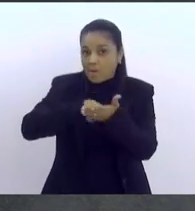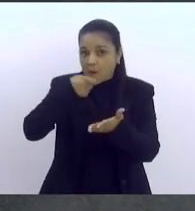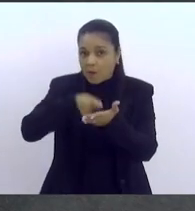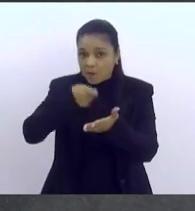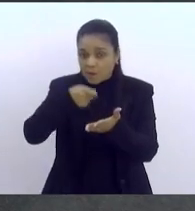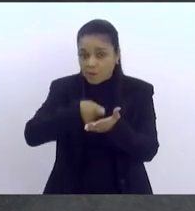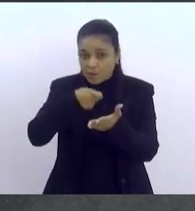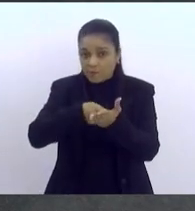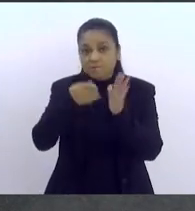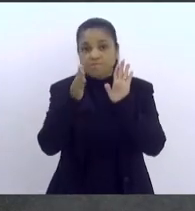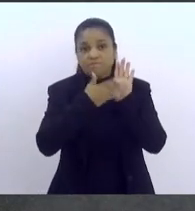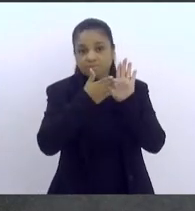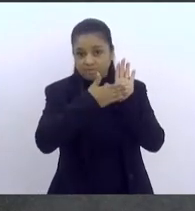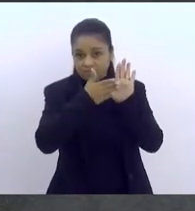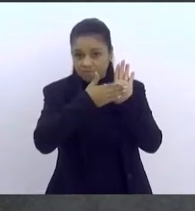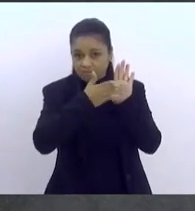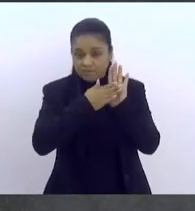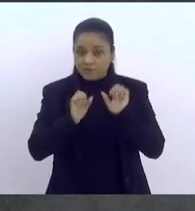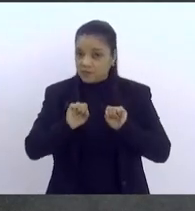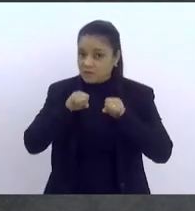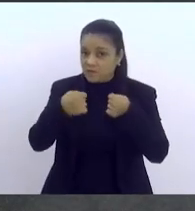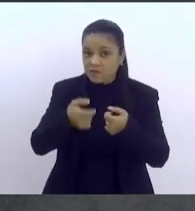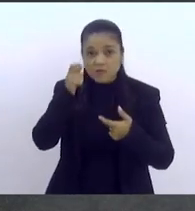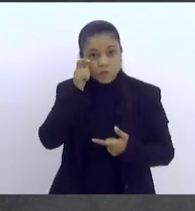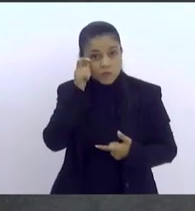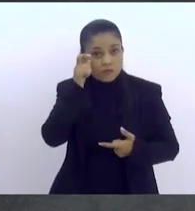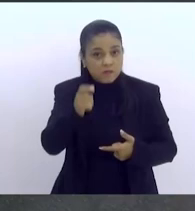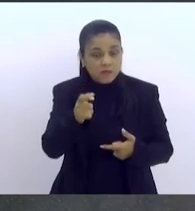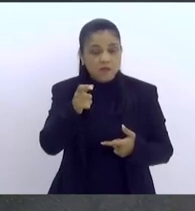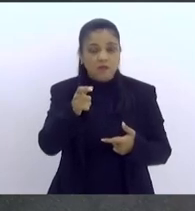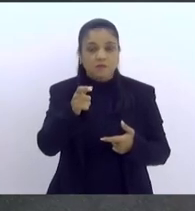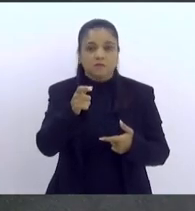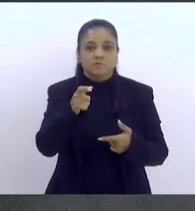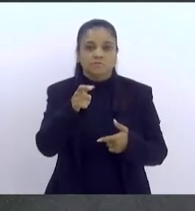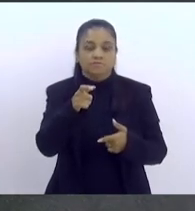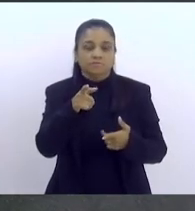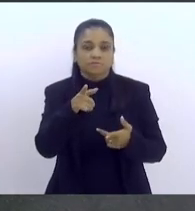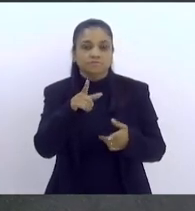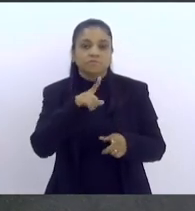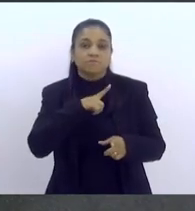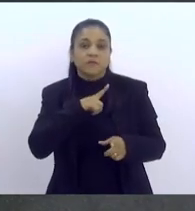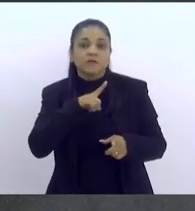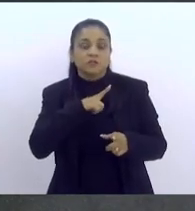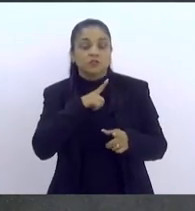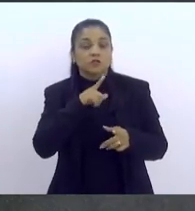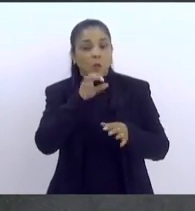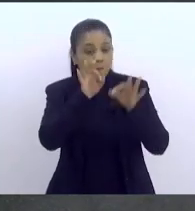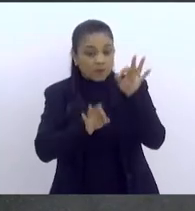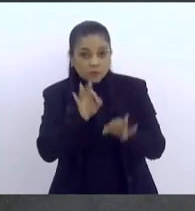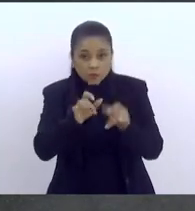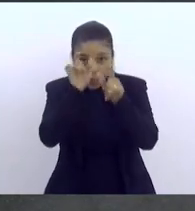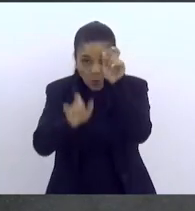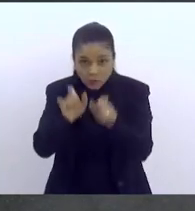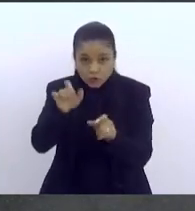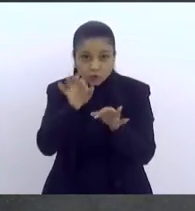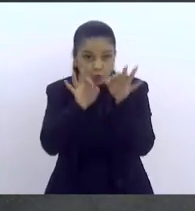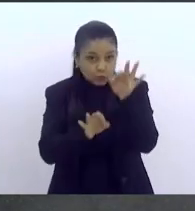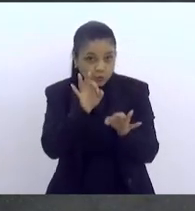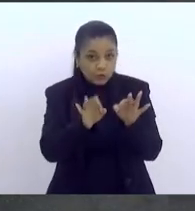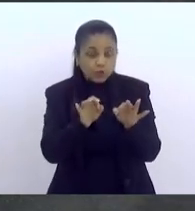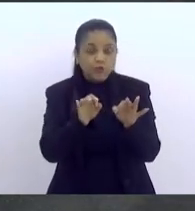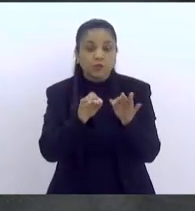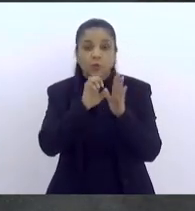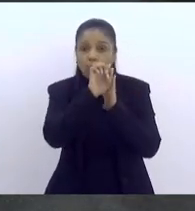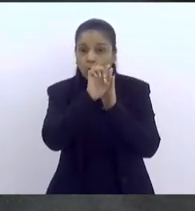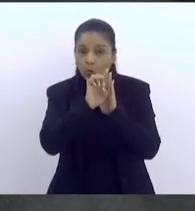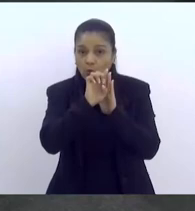ações necessárias para defender os interesses dos infantes, somente as pessoas jurídicas, no artigo 210 do ECA, é que